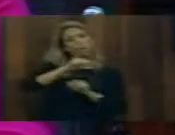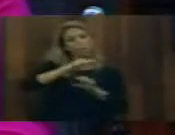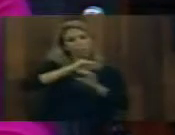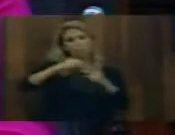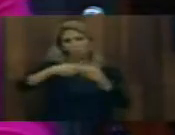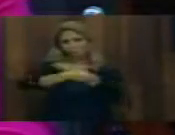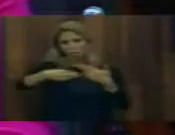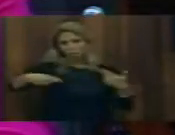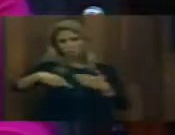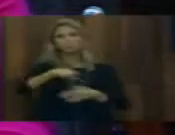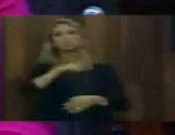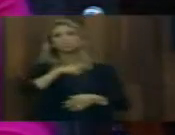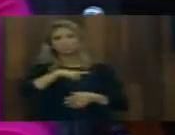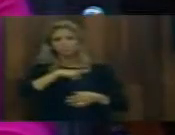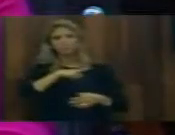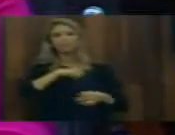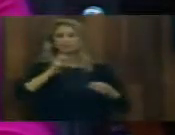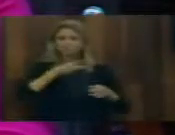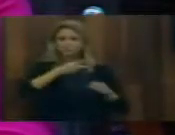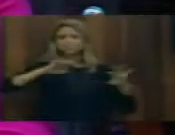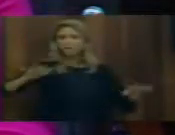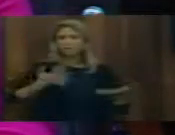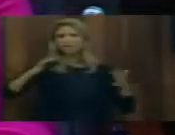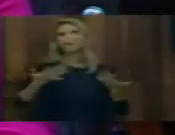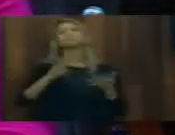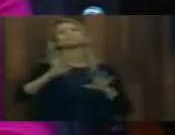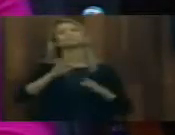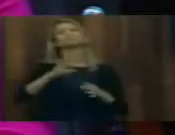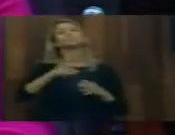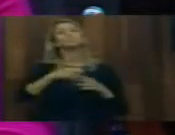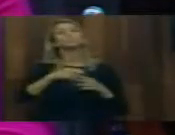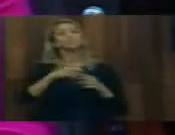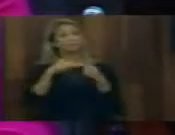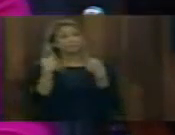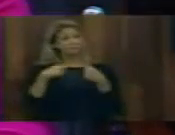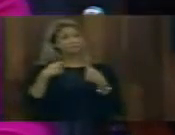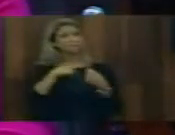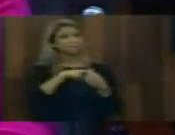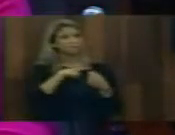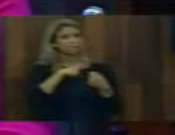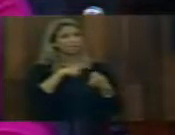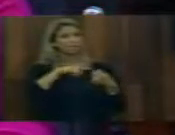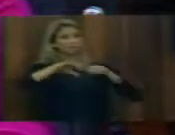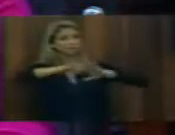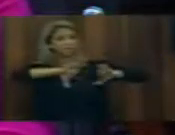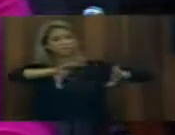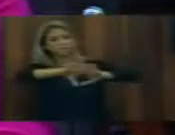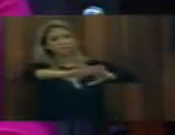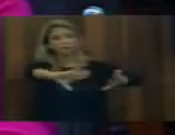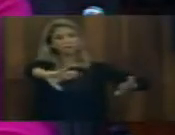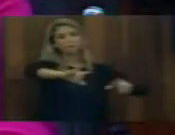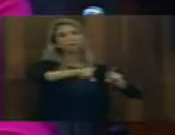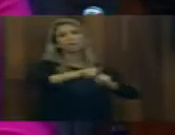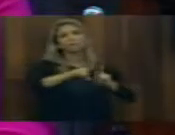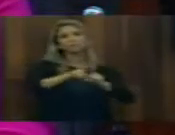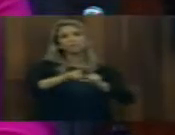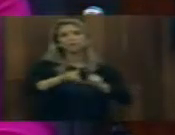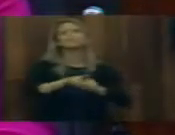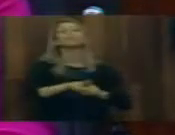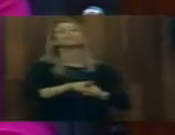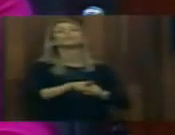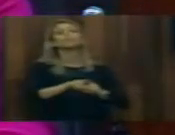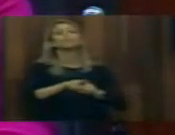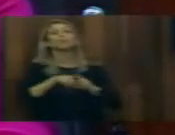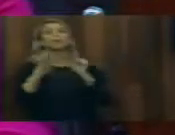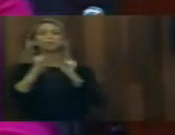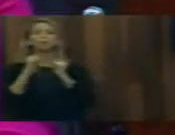secos, gerados durante os eventos e que os mesmos sejam destinados para cooperativas ou associações